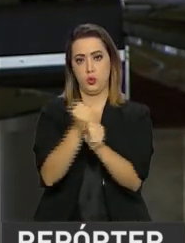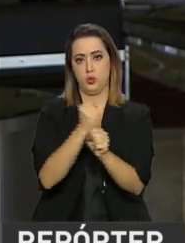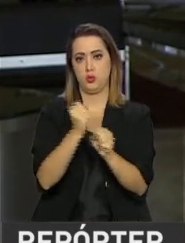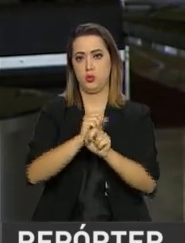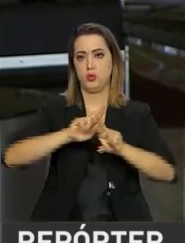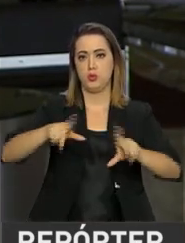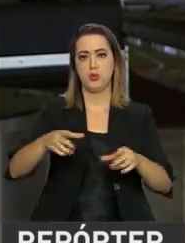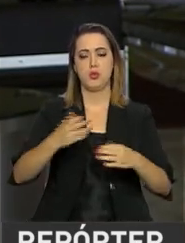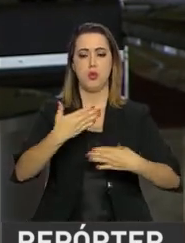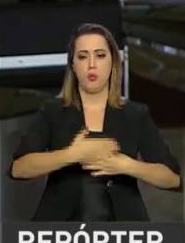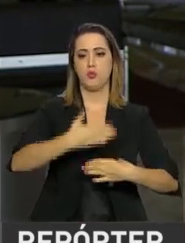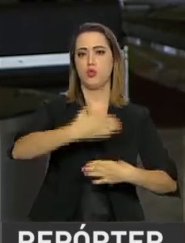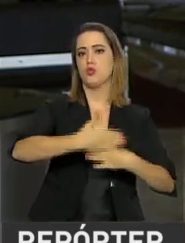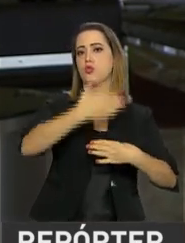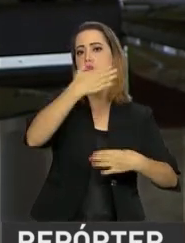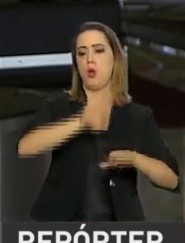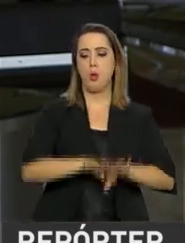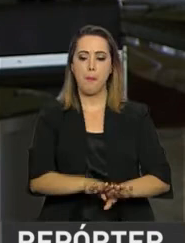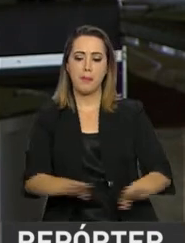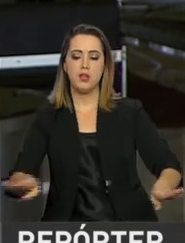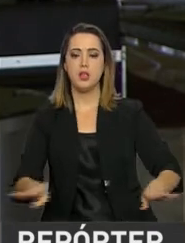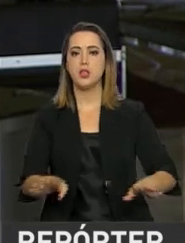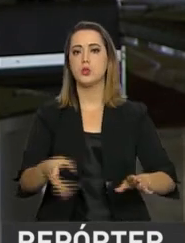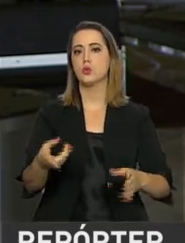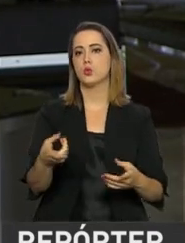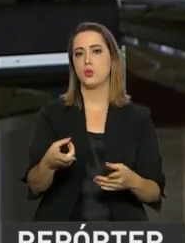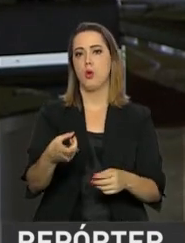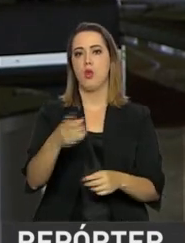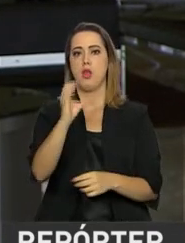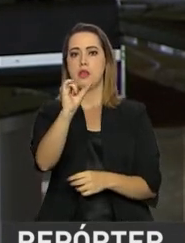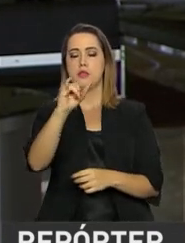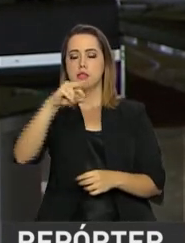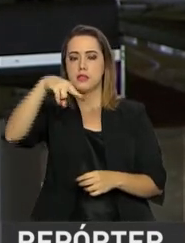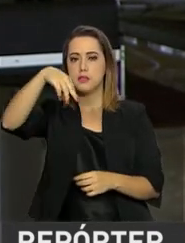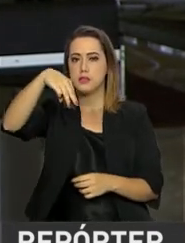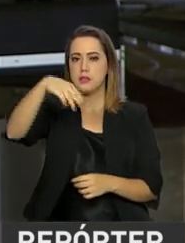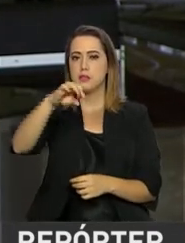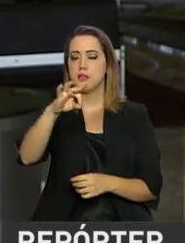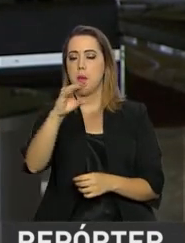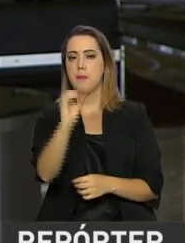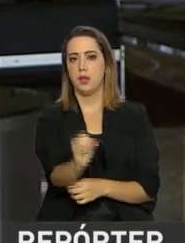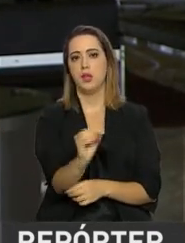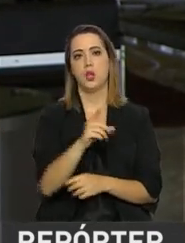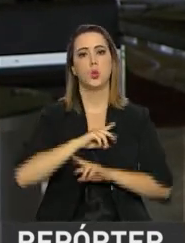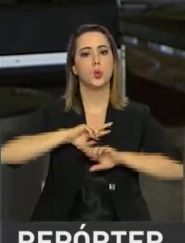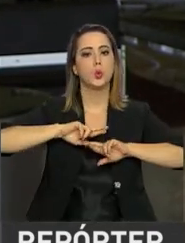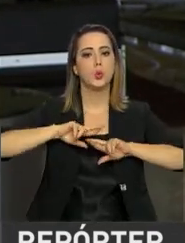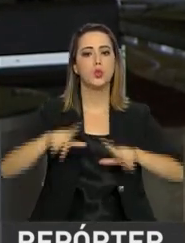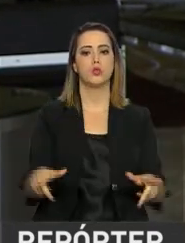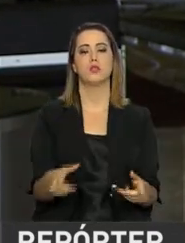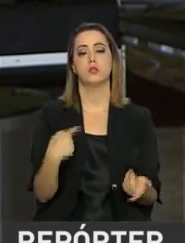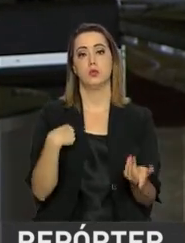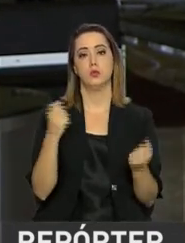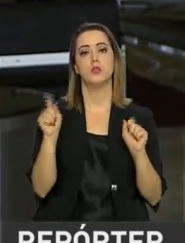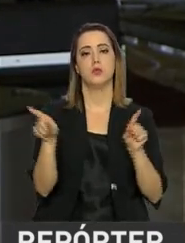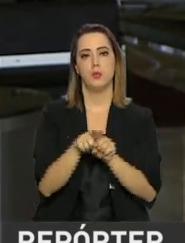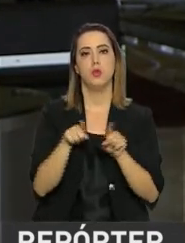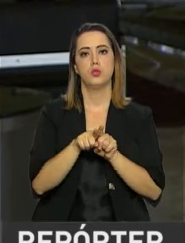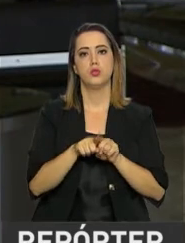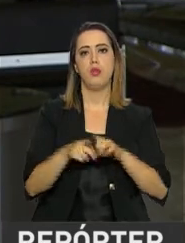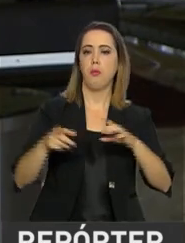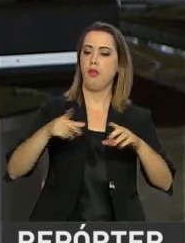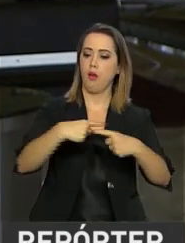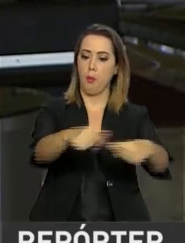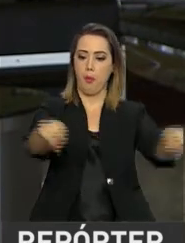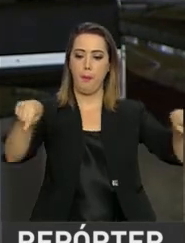revestimentos pisos cimento até o armário embutido e até a piscina e essa nova versão do cartão josé